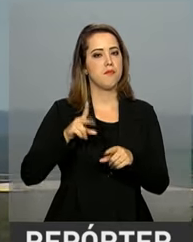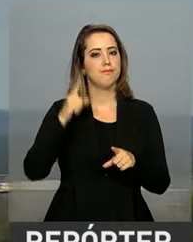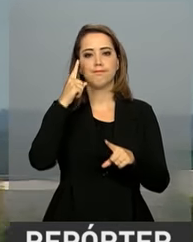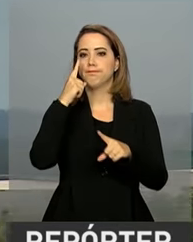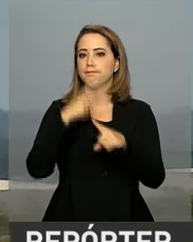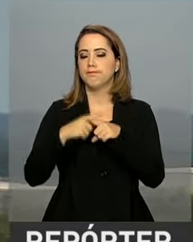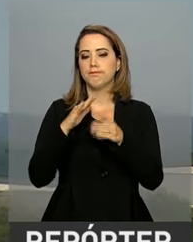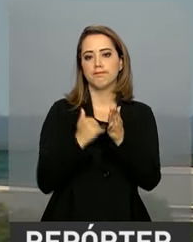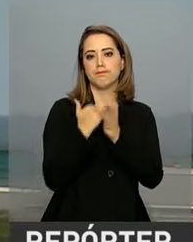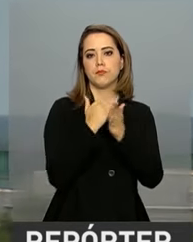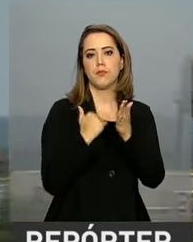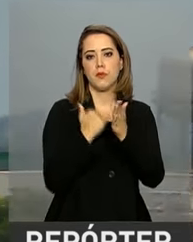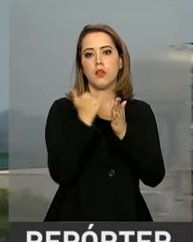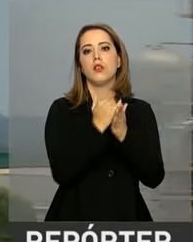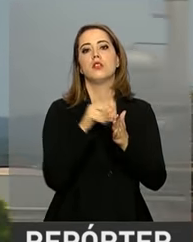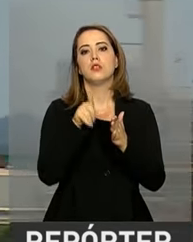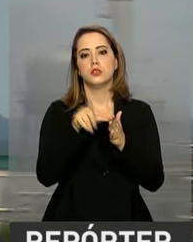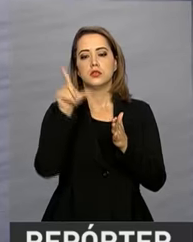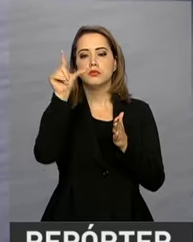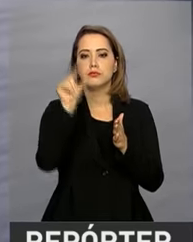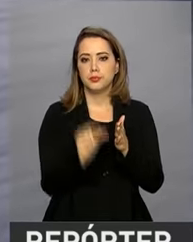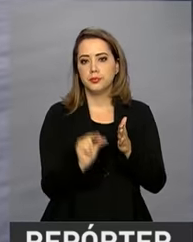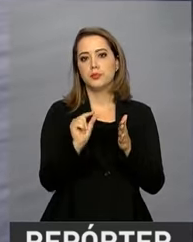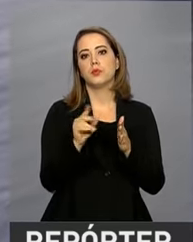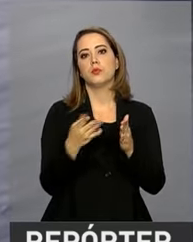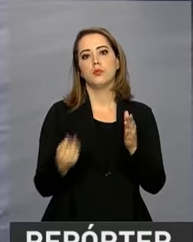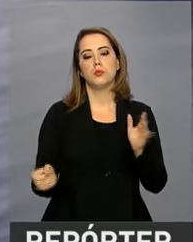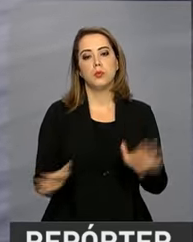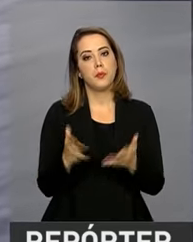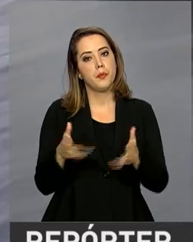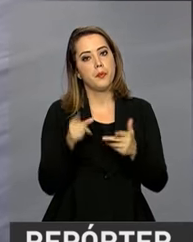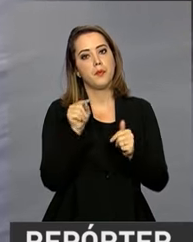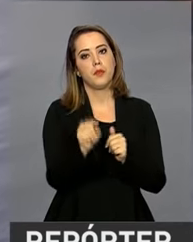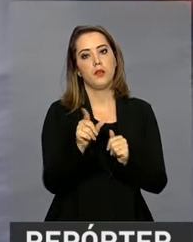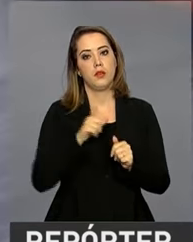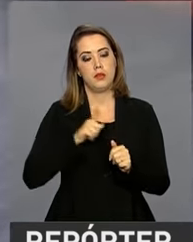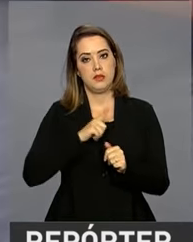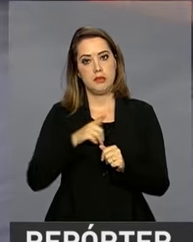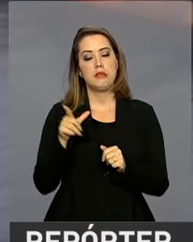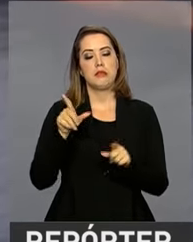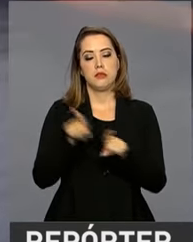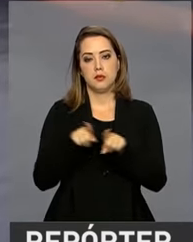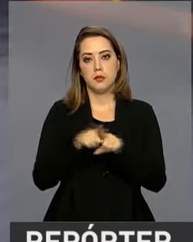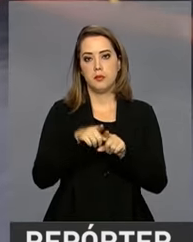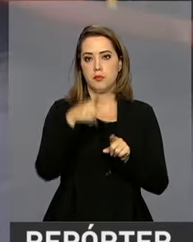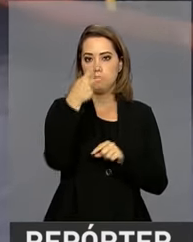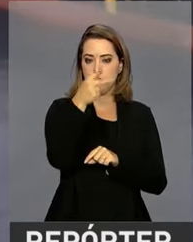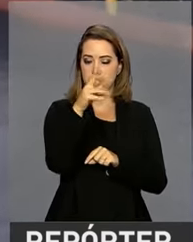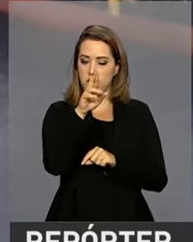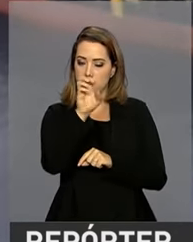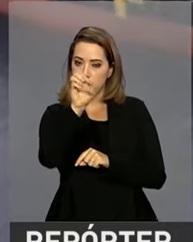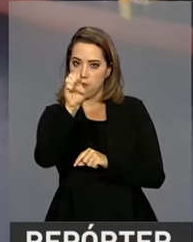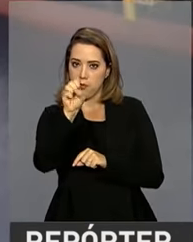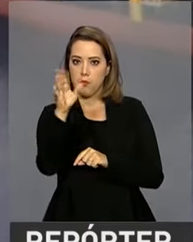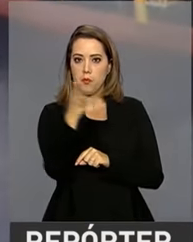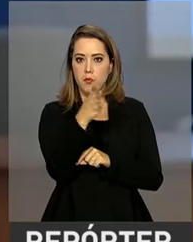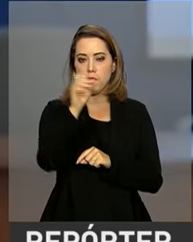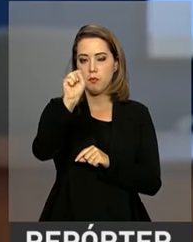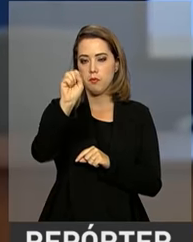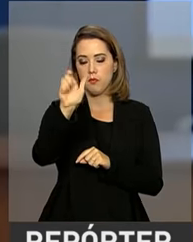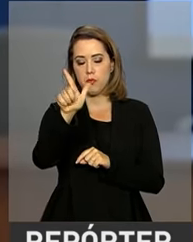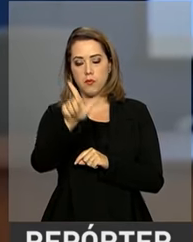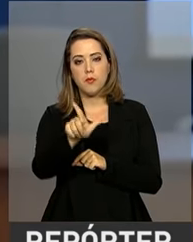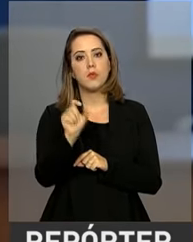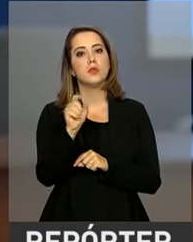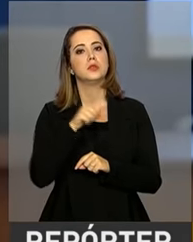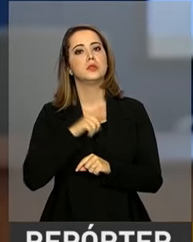tem capacidade de produção muito menor. E a descoberta do pré-sal aumentou a participação na produção total. O